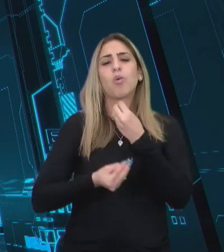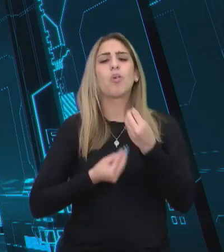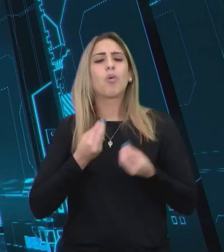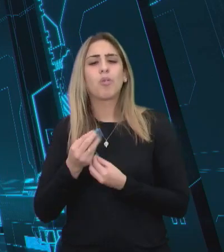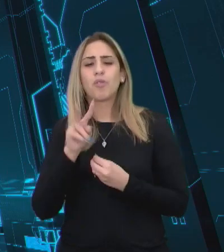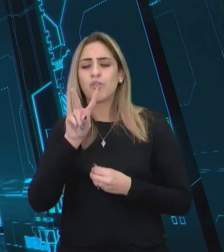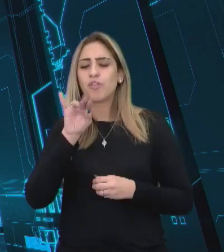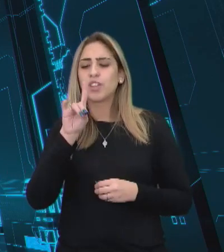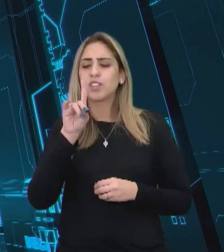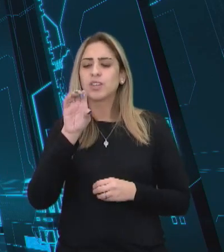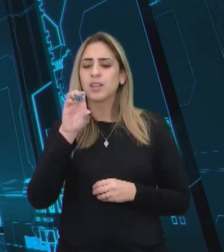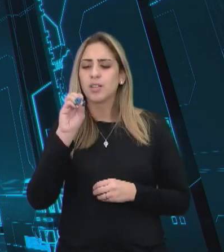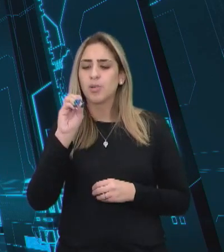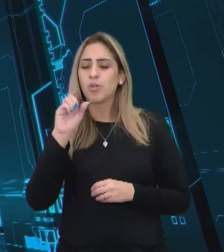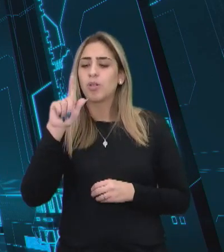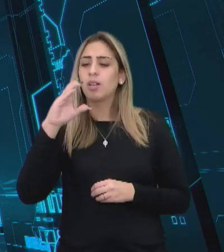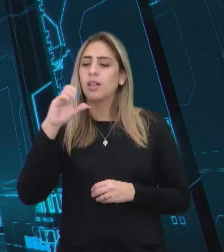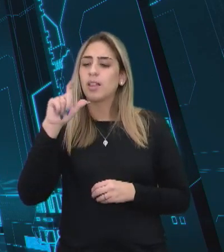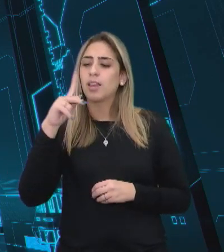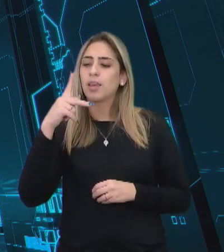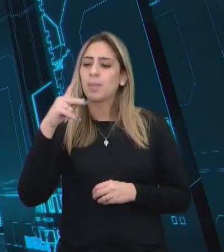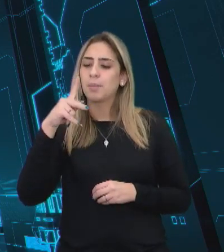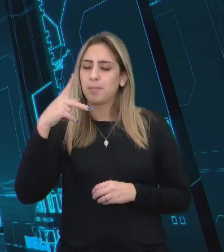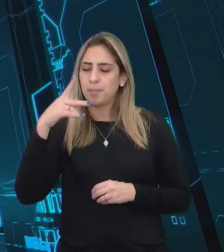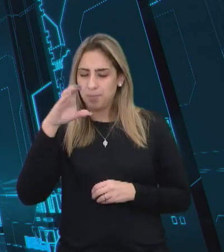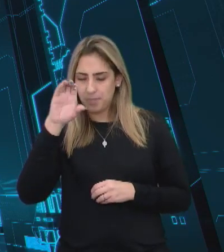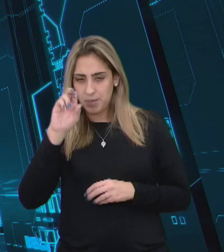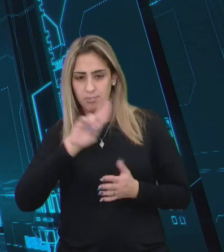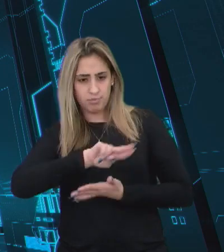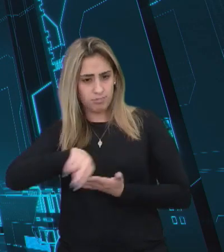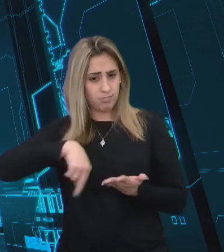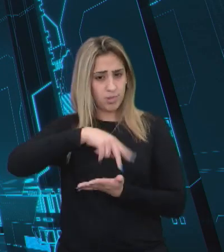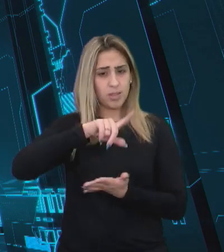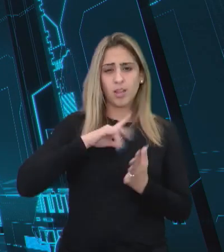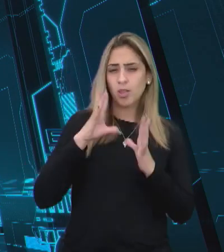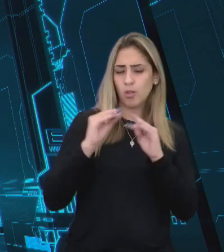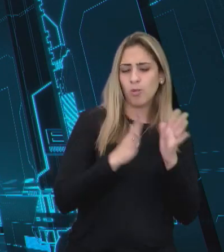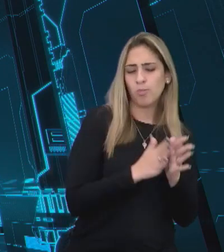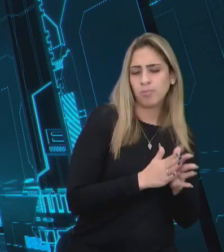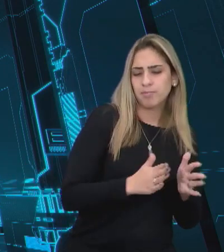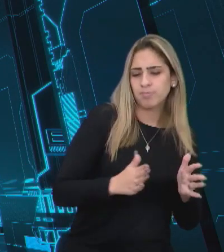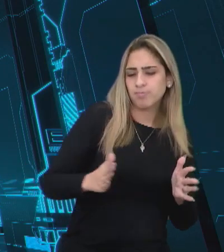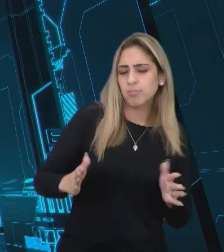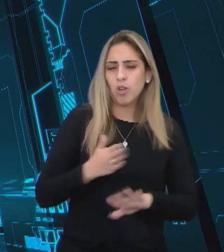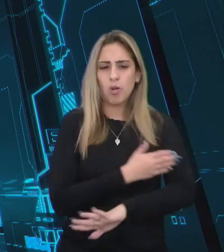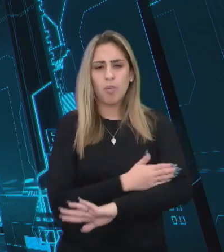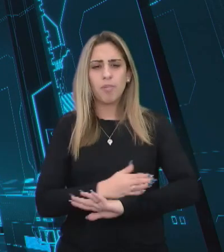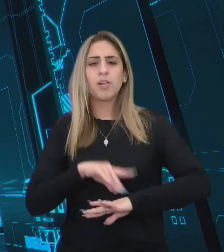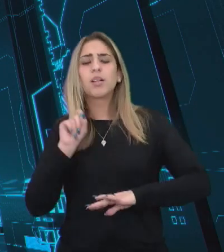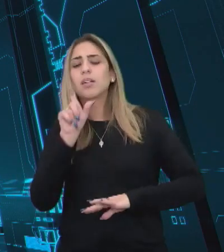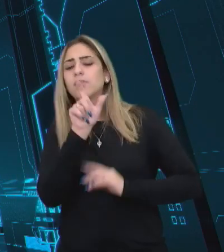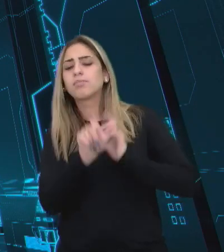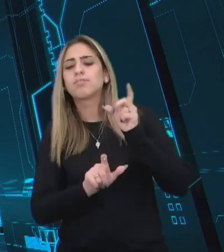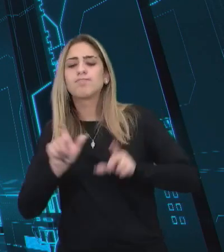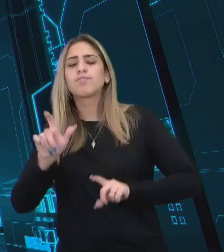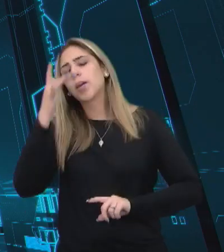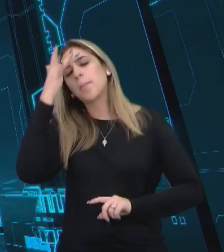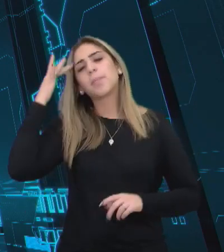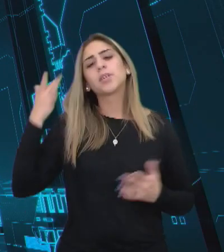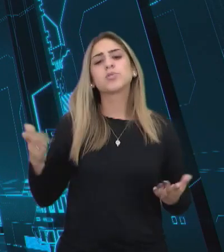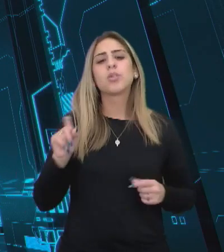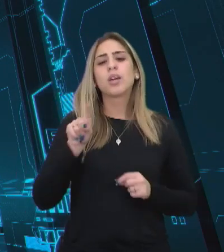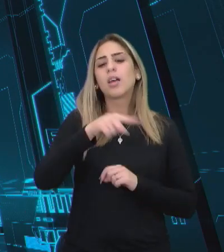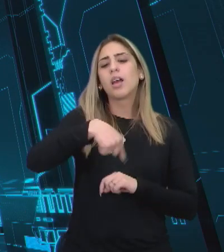de dança não é só ir lá dançar e registrar, a gente tem todo um processo de produção e quem são essas pessoas, quem são